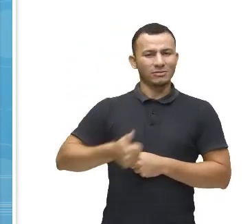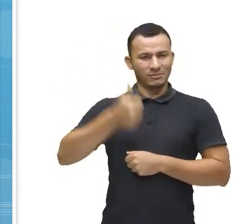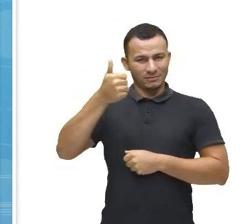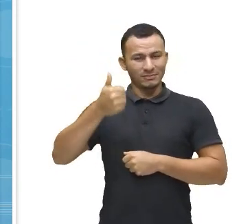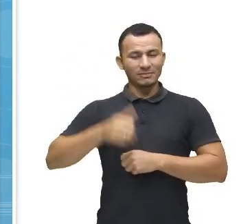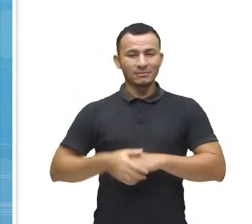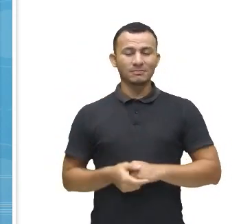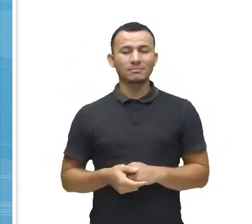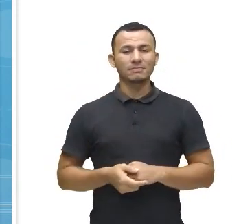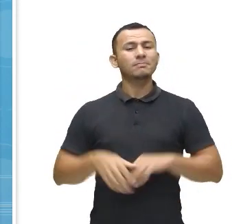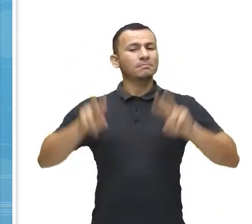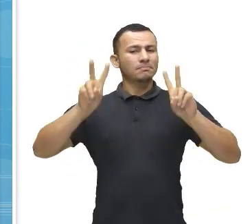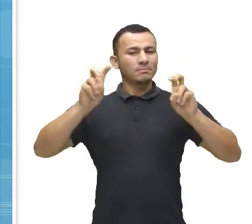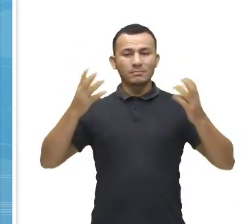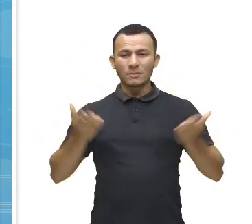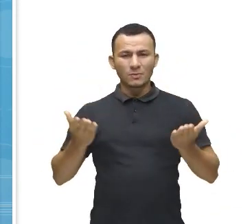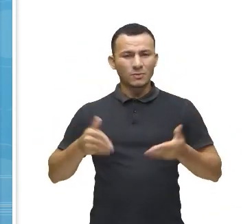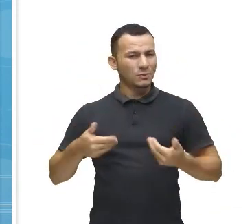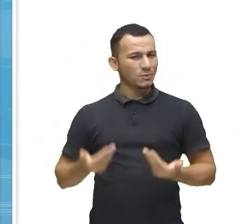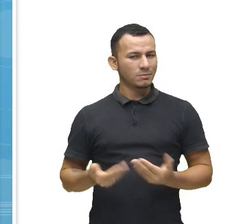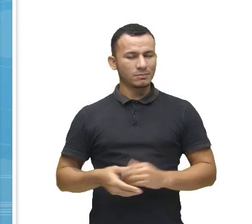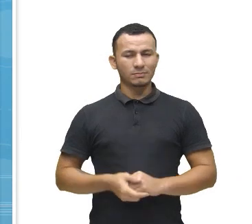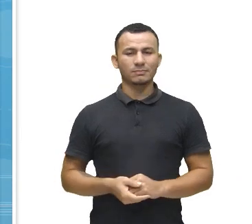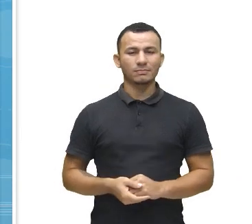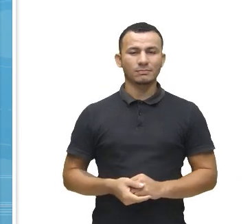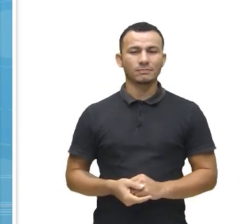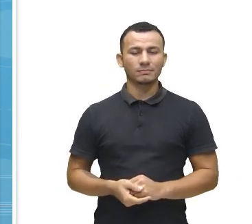gente. Vamos ao tema da aula de hoje.